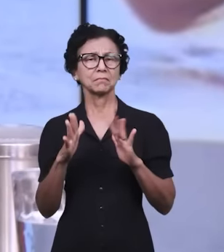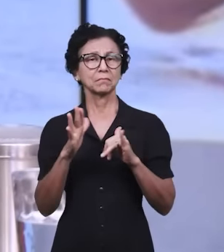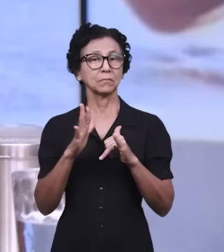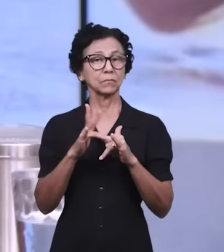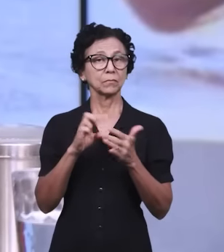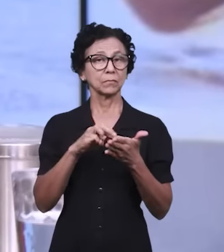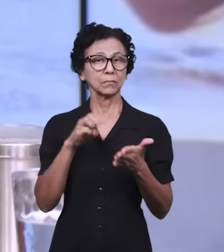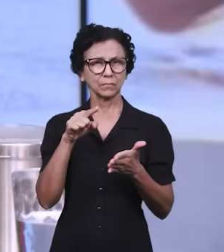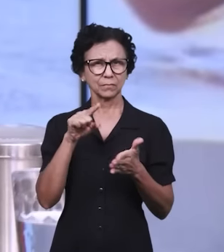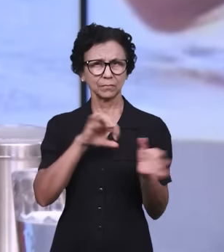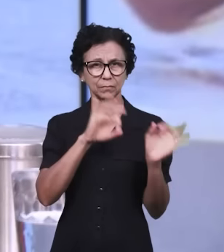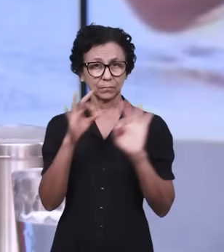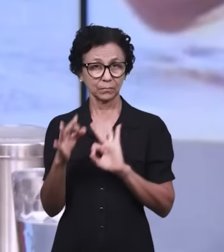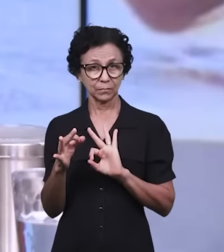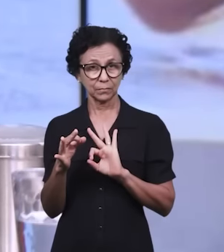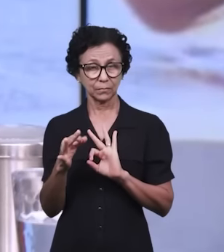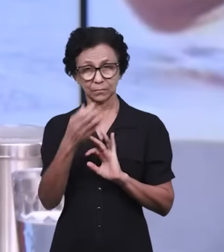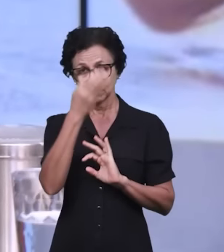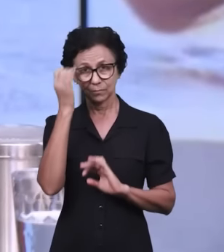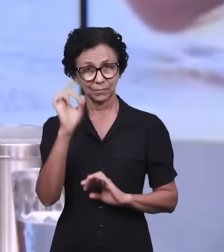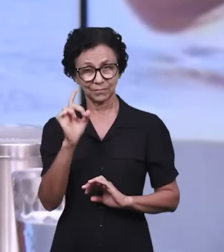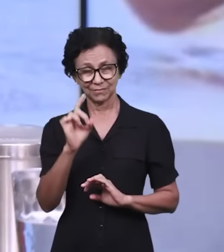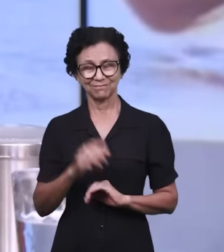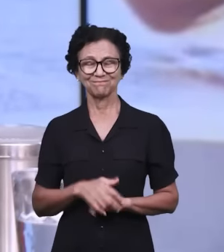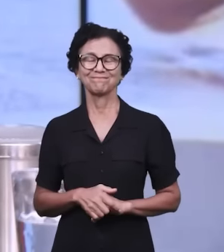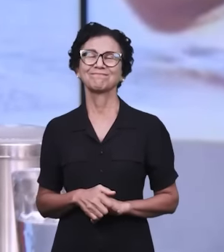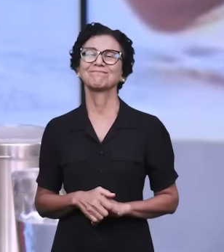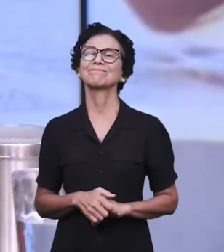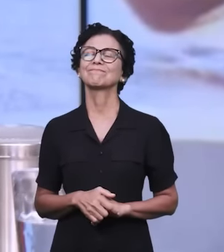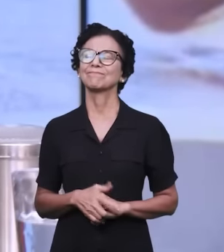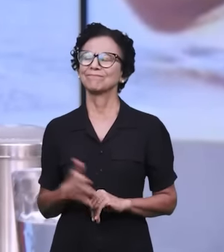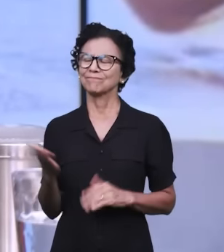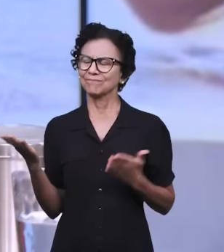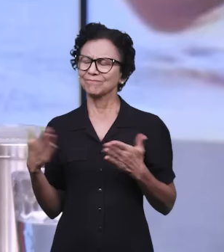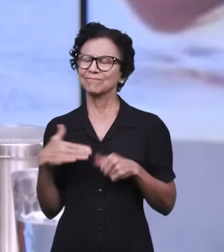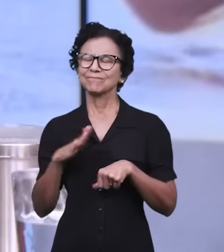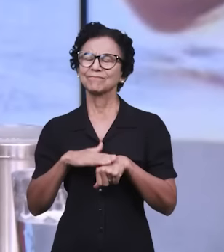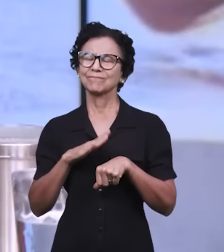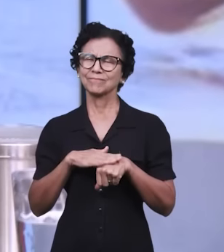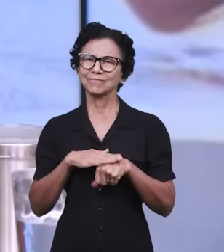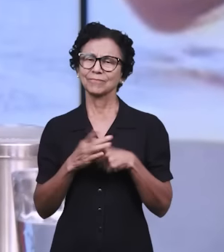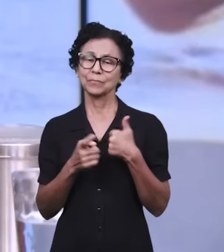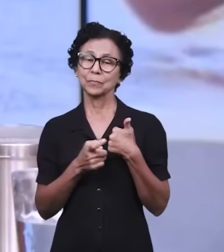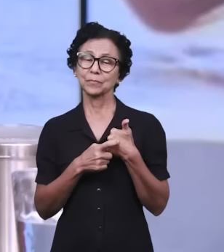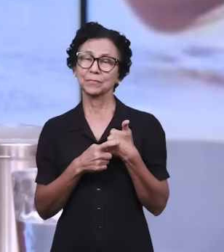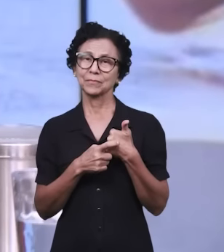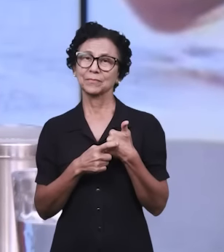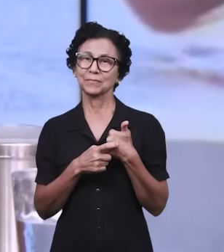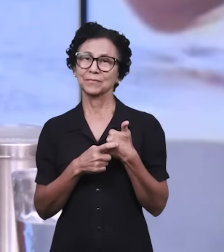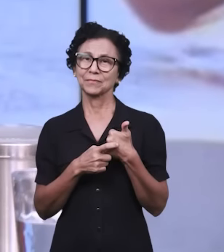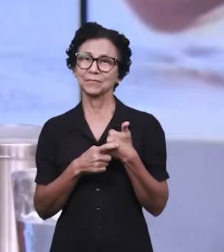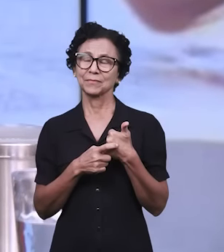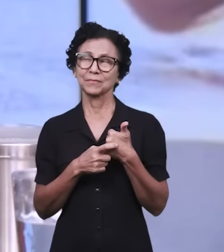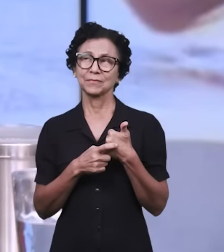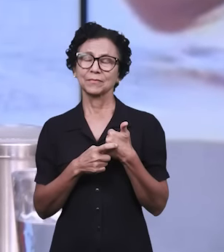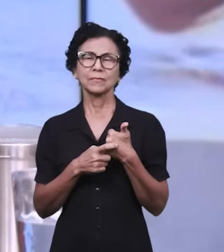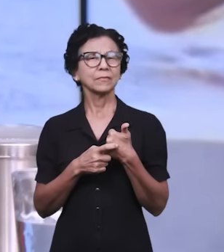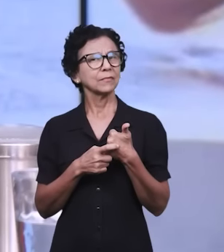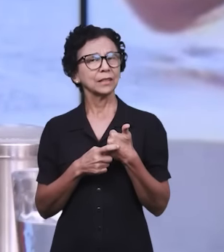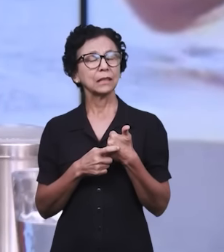Você está assistindo pelo YouTube? Então não se esqueça, você pode agora mesmo, já na largada, se você quiser, curtir esse conteúdo, mas não esqueça também